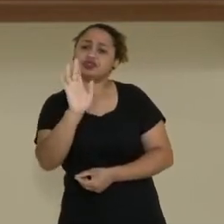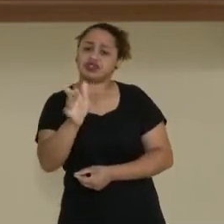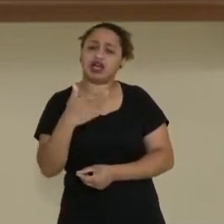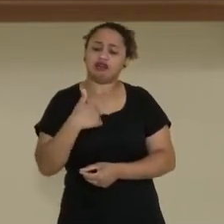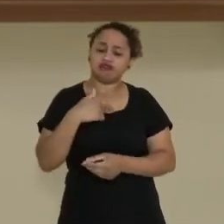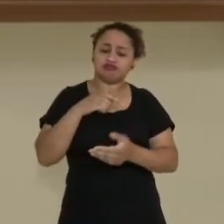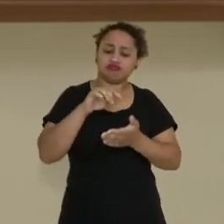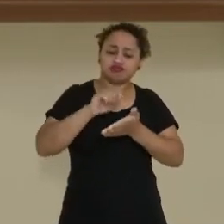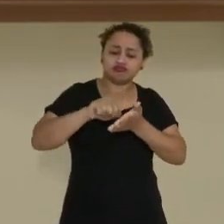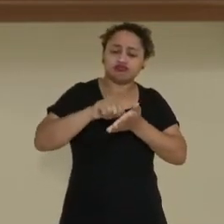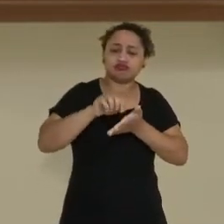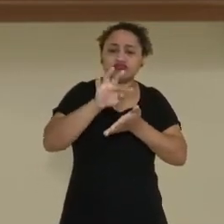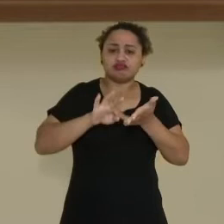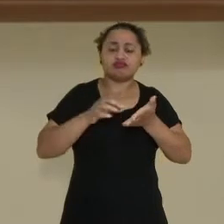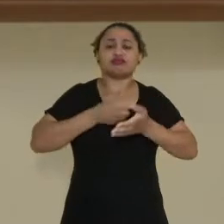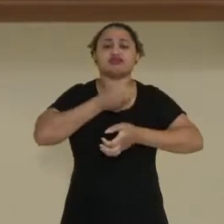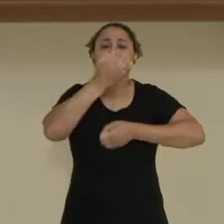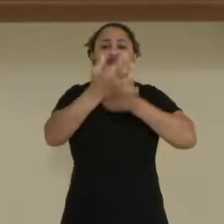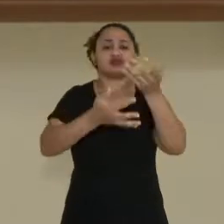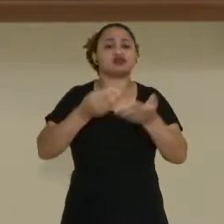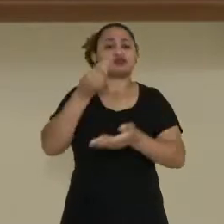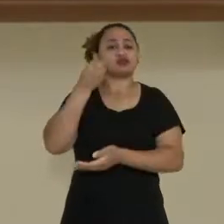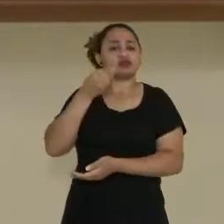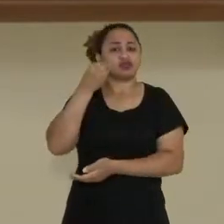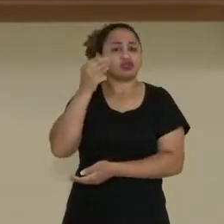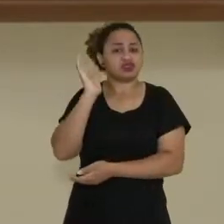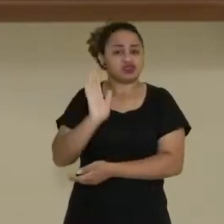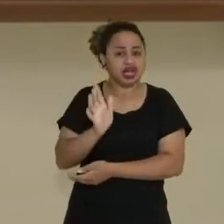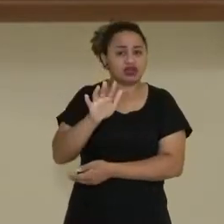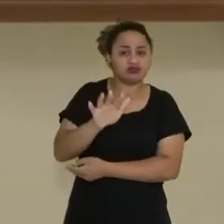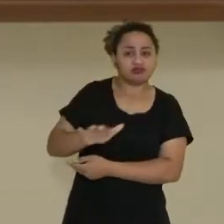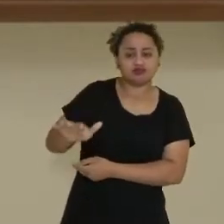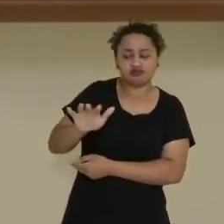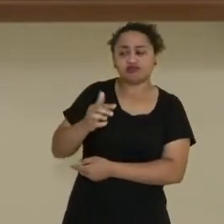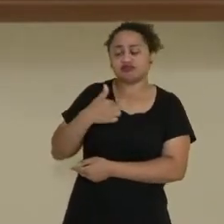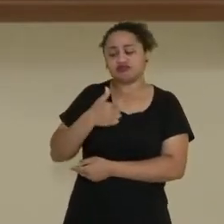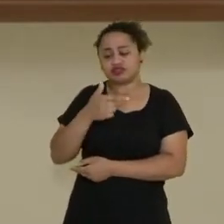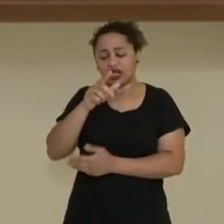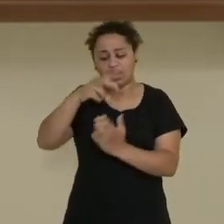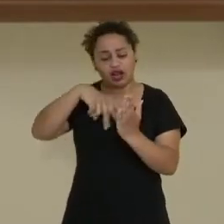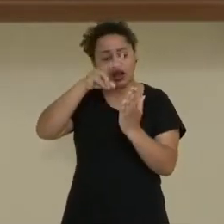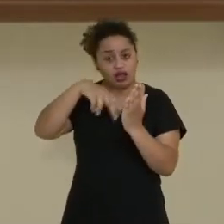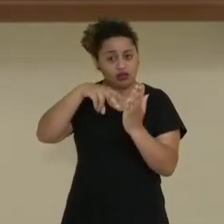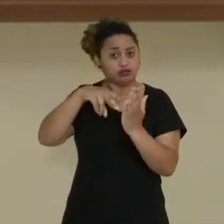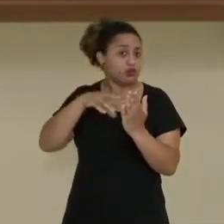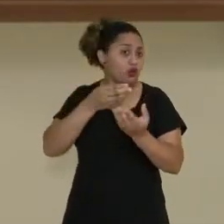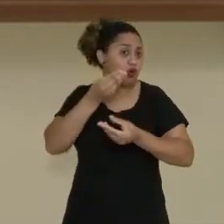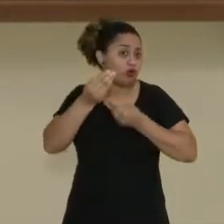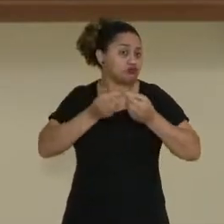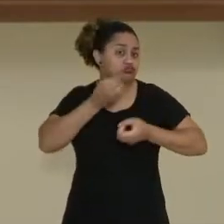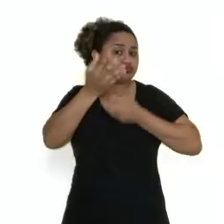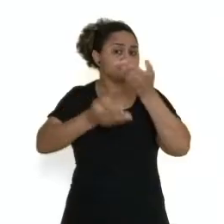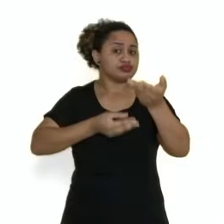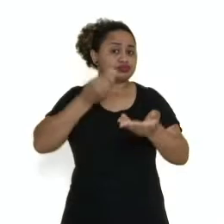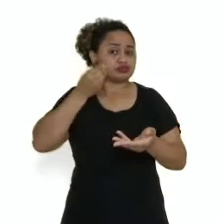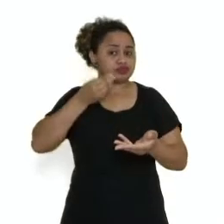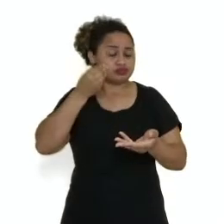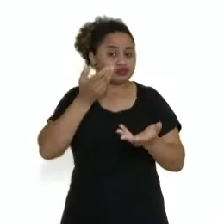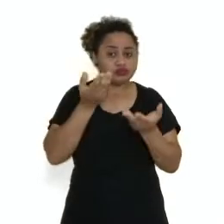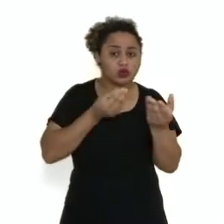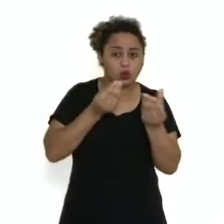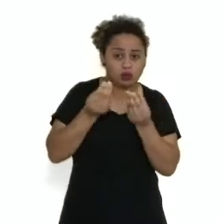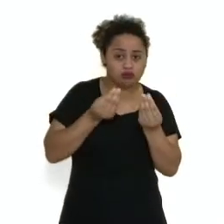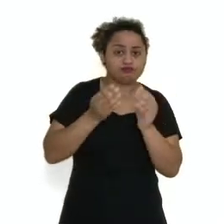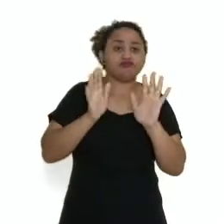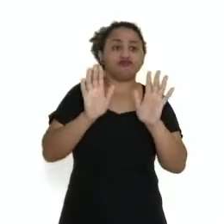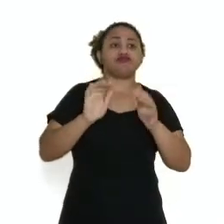relato? Já relatou alguma situação? Alguém já leu um relato? A